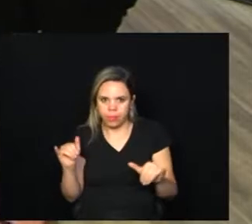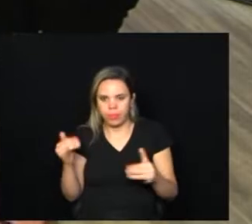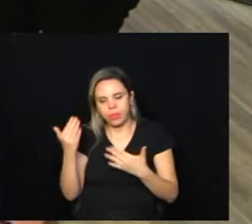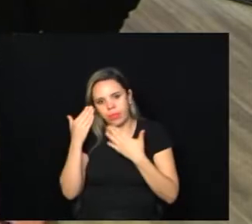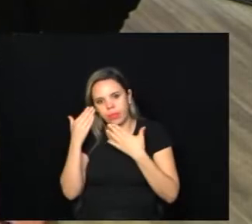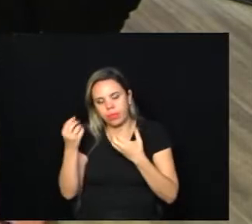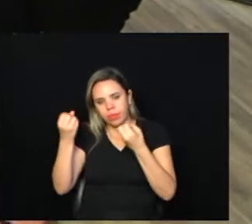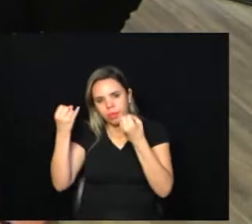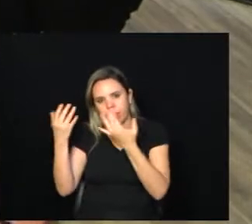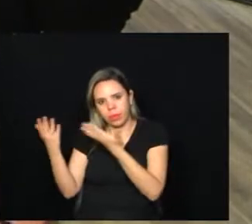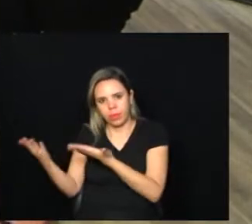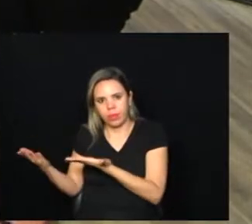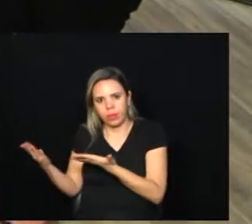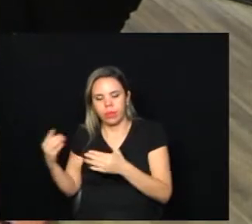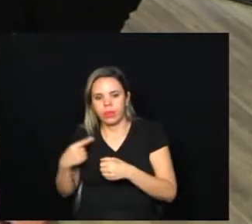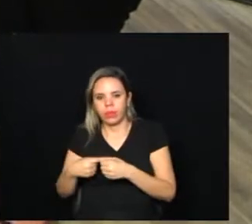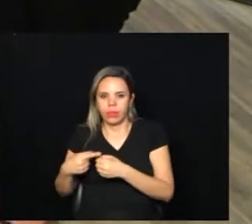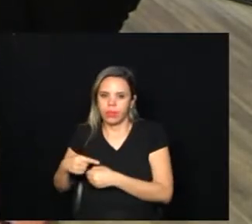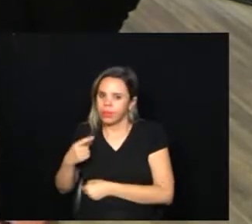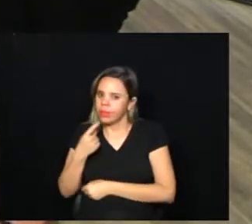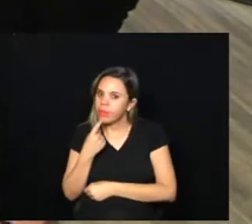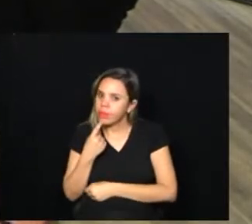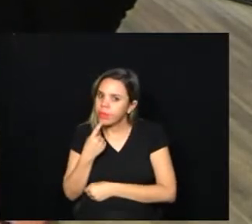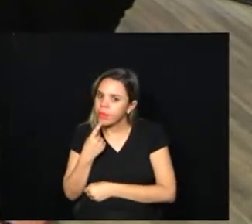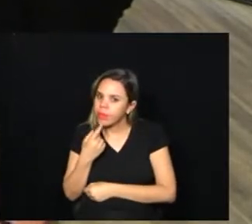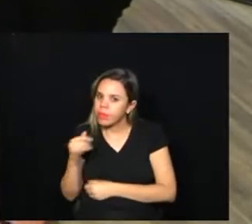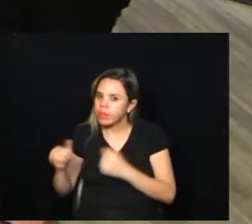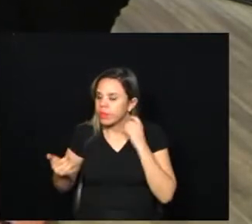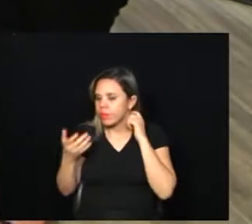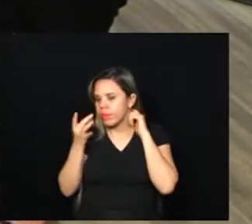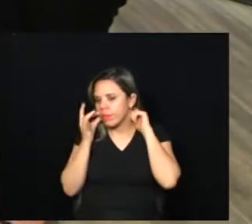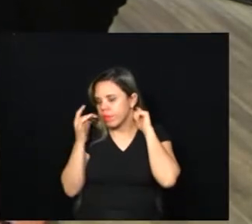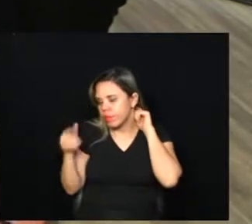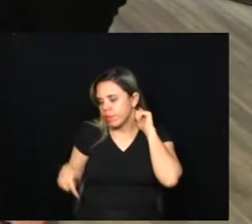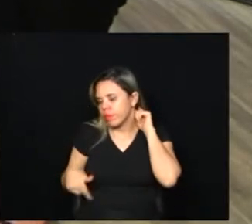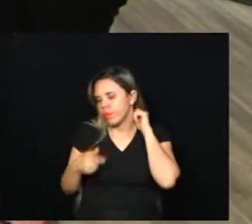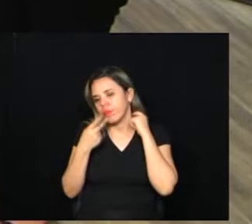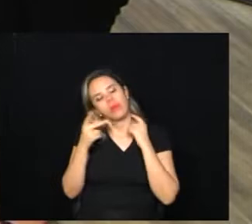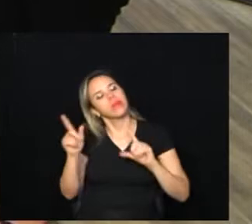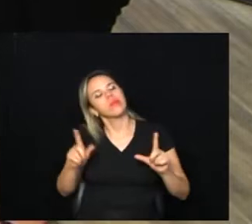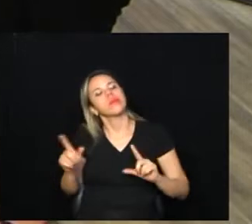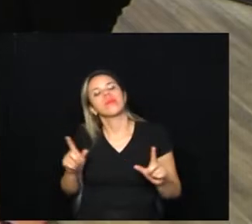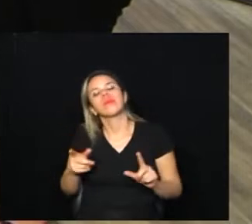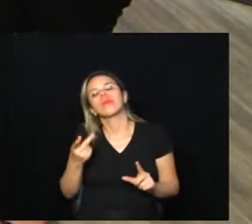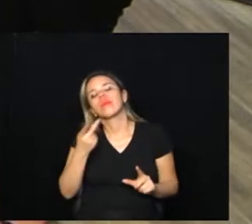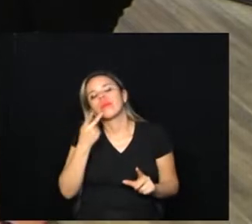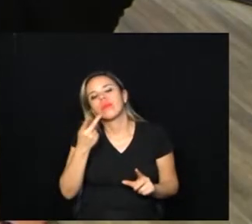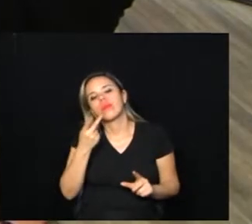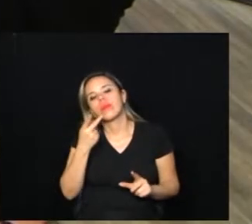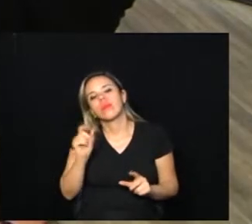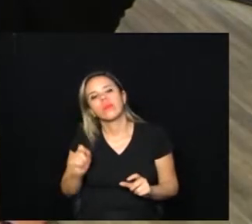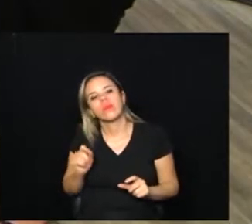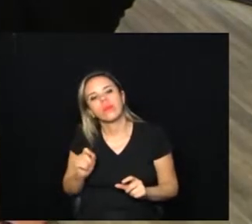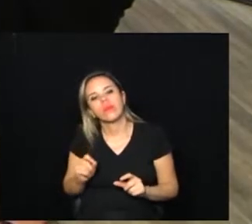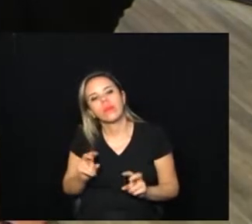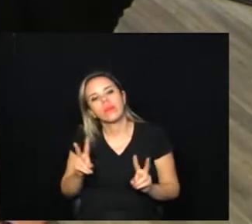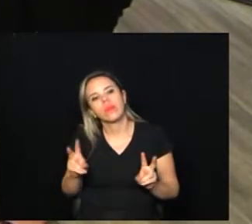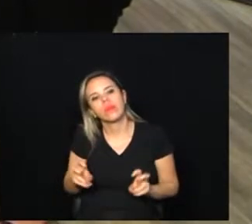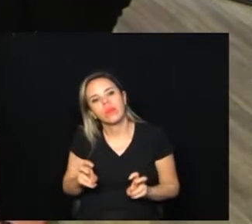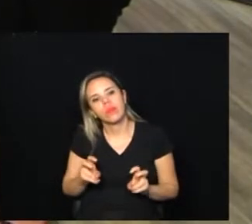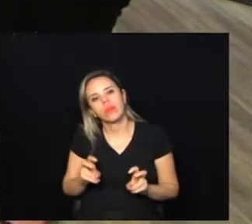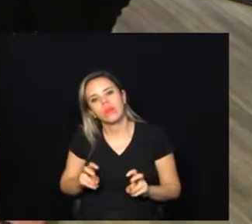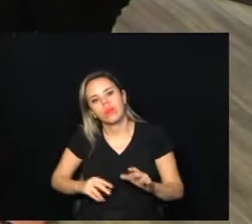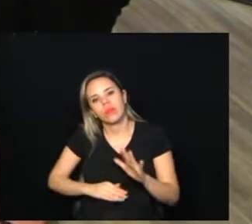muito obrigado pelas notícias da Metrópole de Campinas. Quero aproveitar a sua presença aqui nos nossos estúdios para nós falarmos sobre as